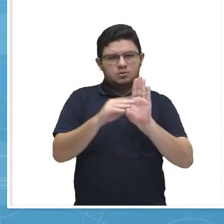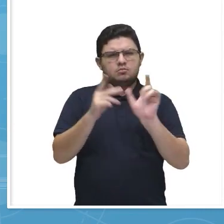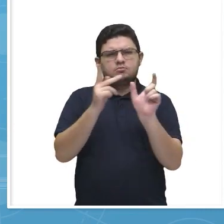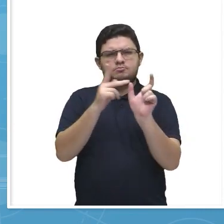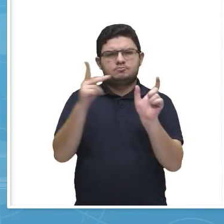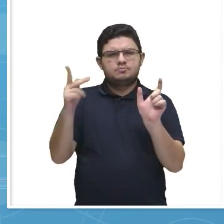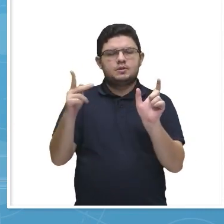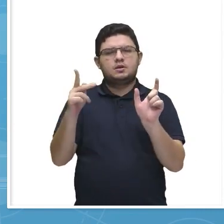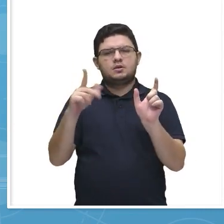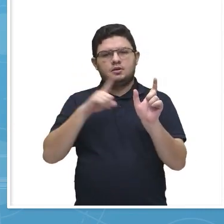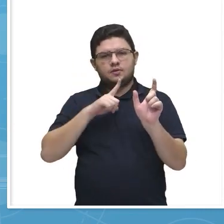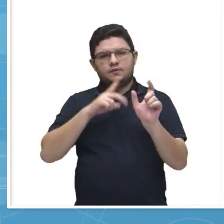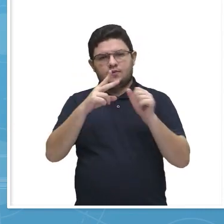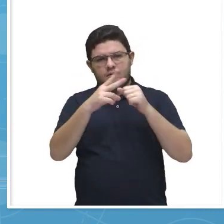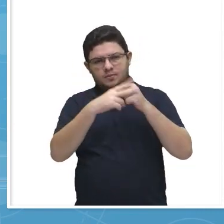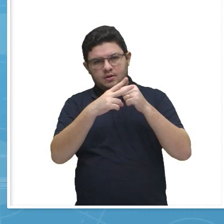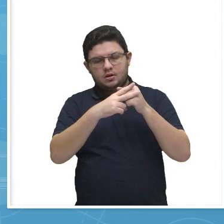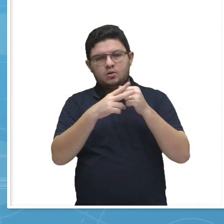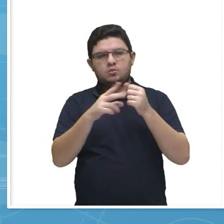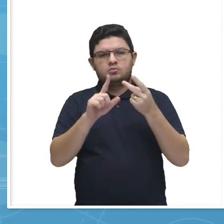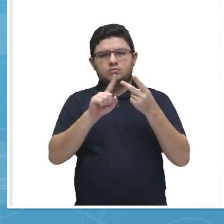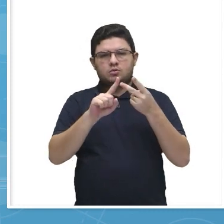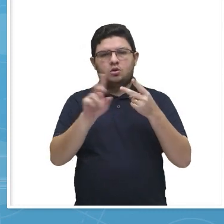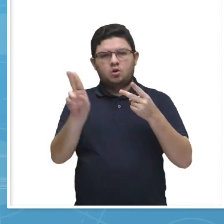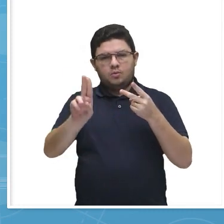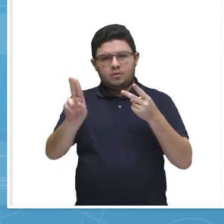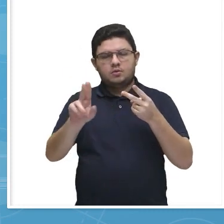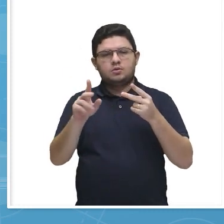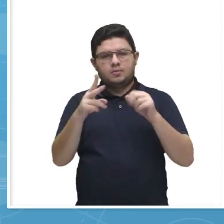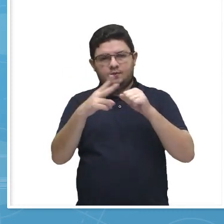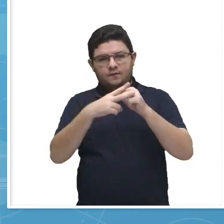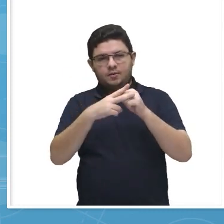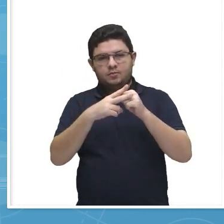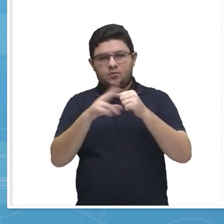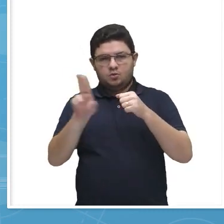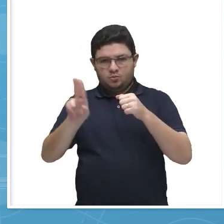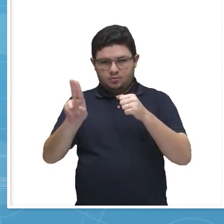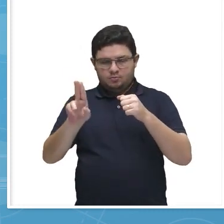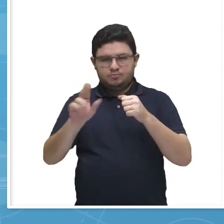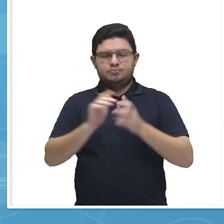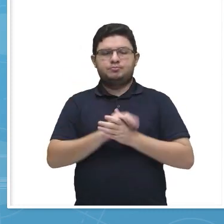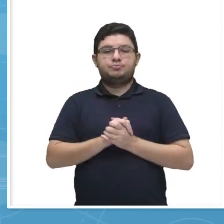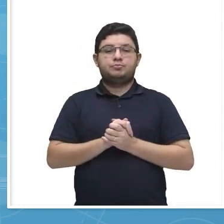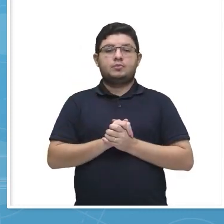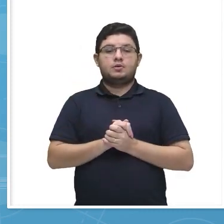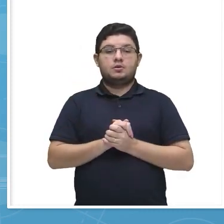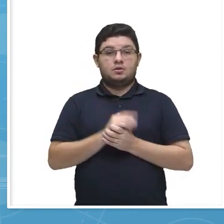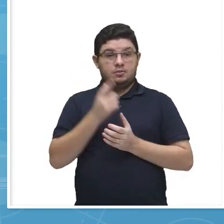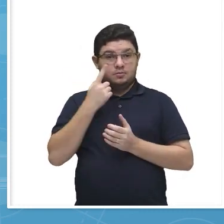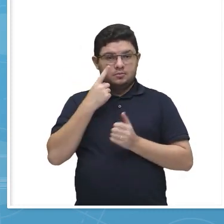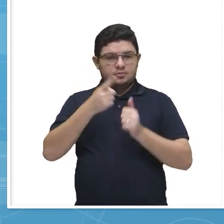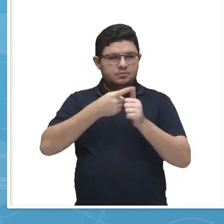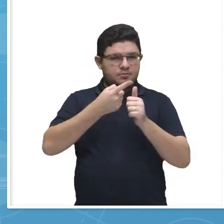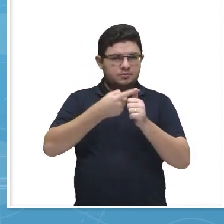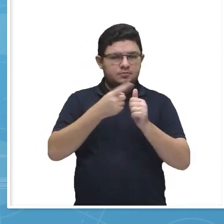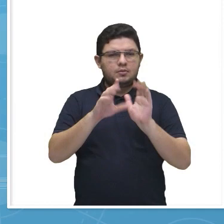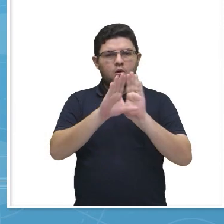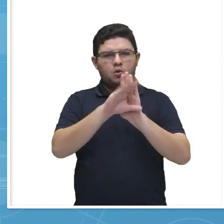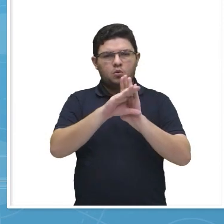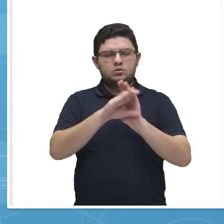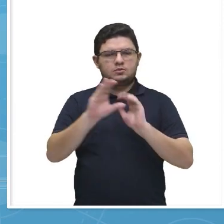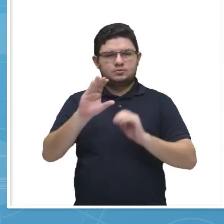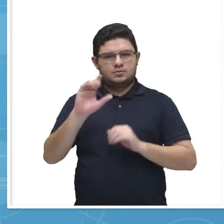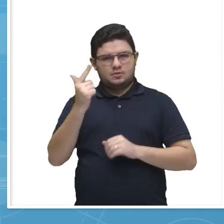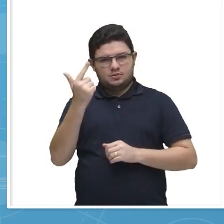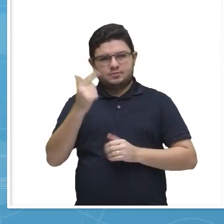nominal e verbo nominal, certo? Então vamos começar? Primeiro, o conceito, claro. Então observem aqui